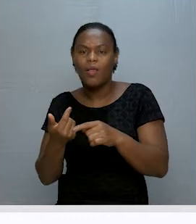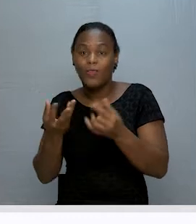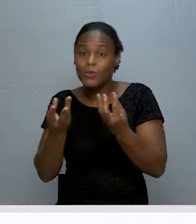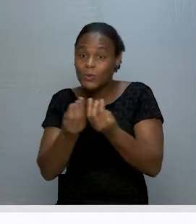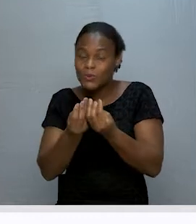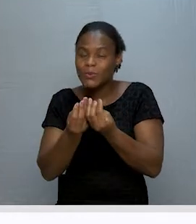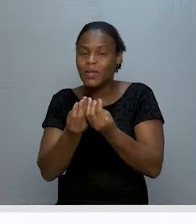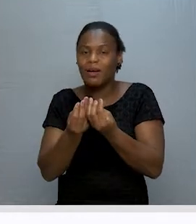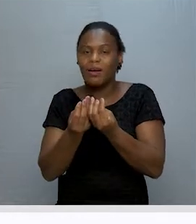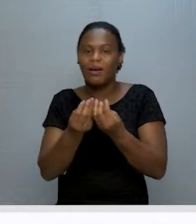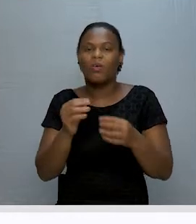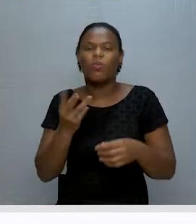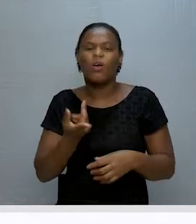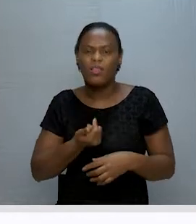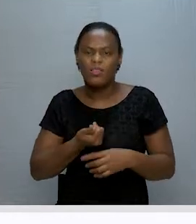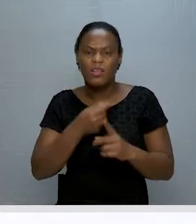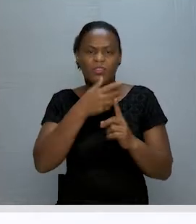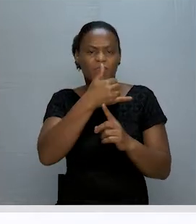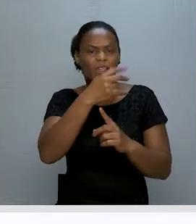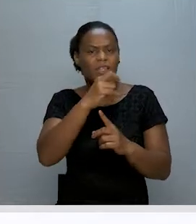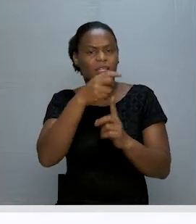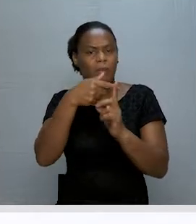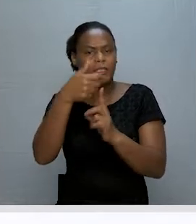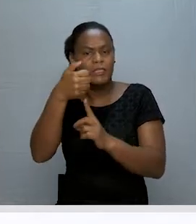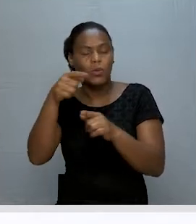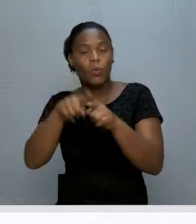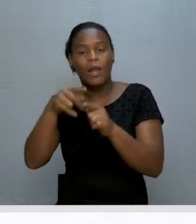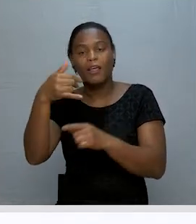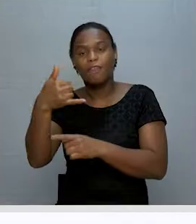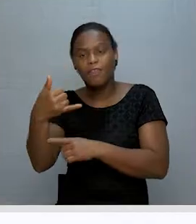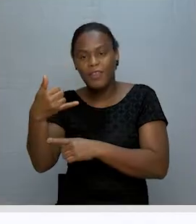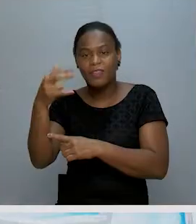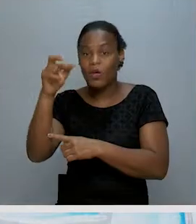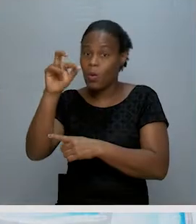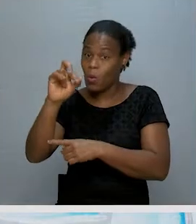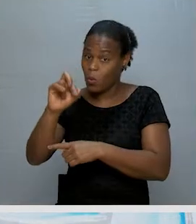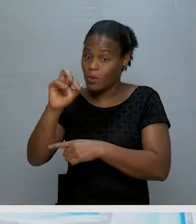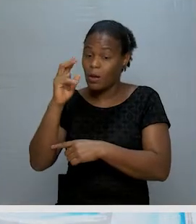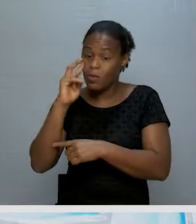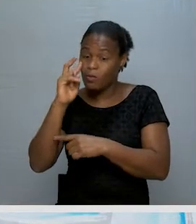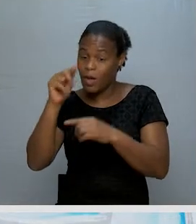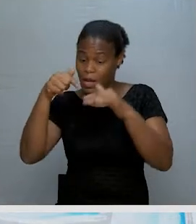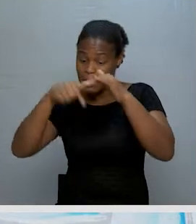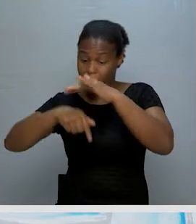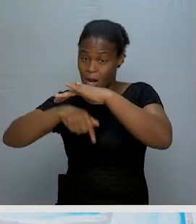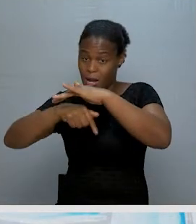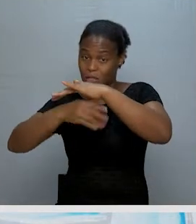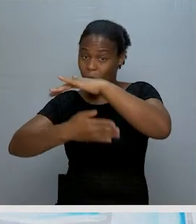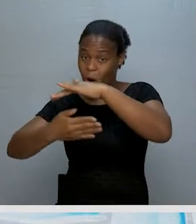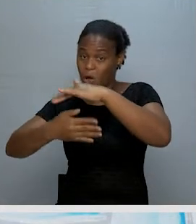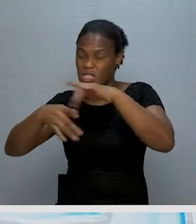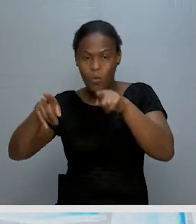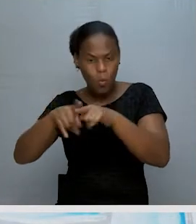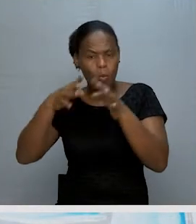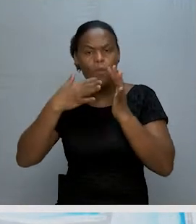fazer esta soma, 23 mais 5 igual a 28. Repararam que o denominador ficou